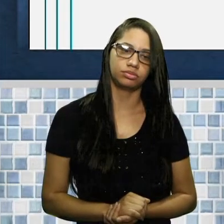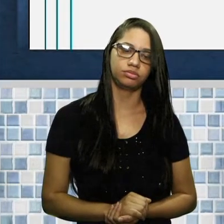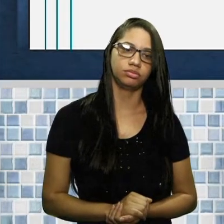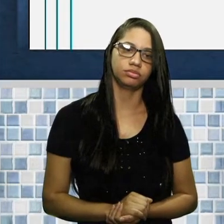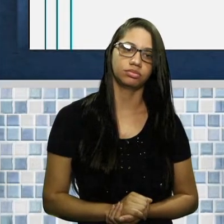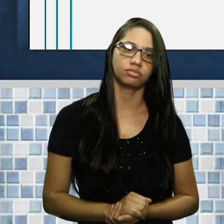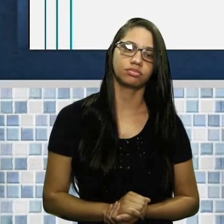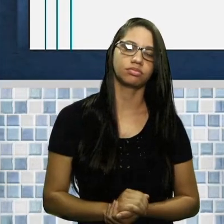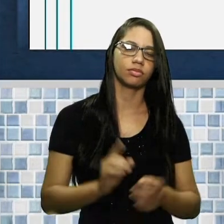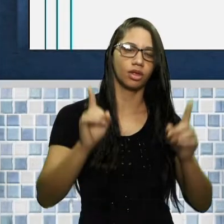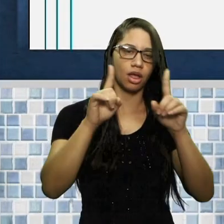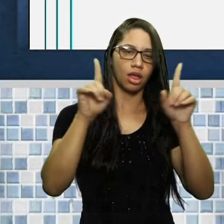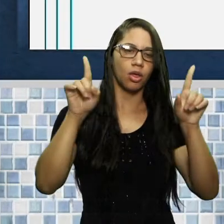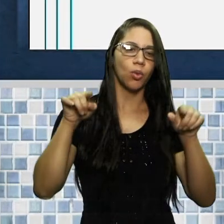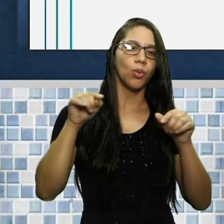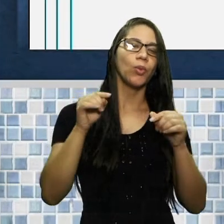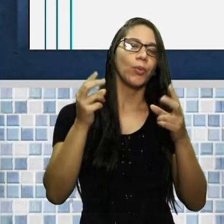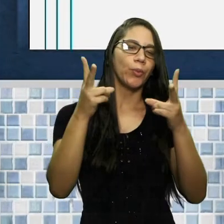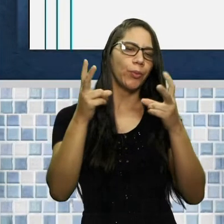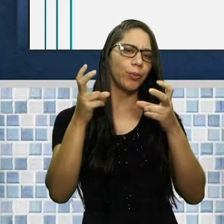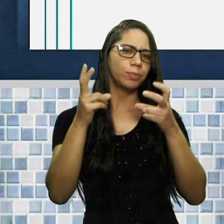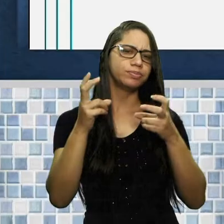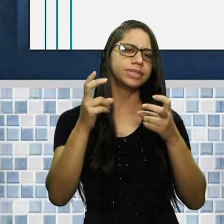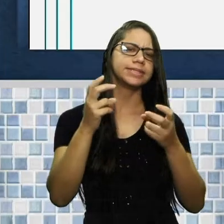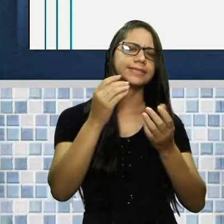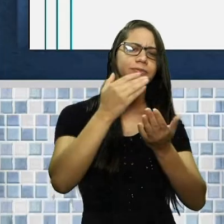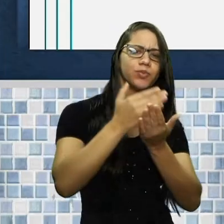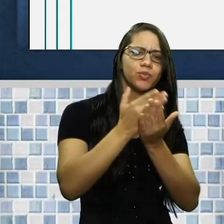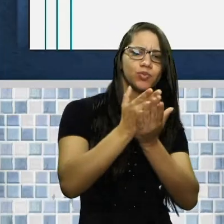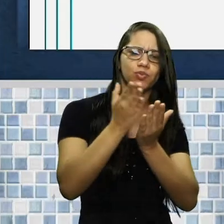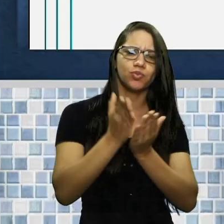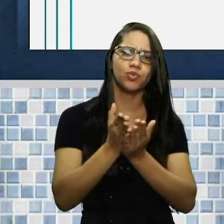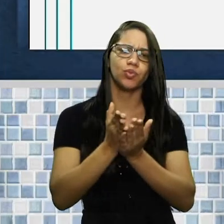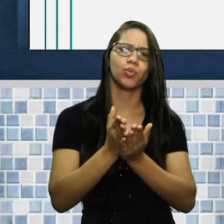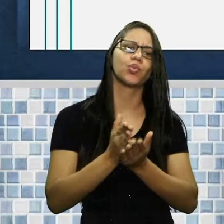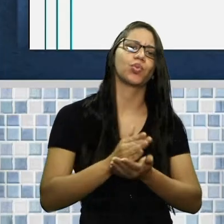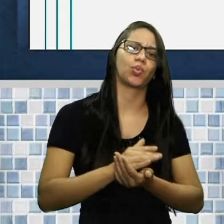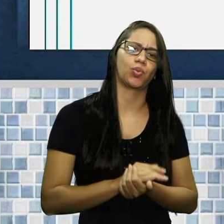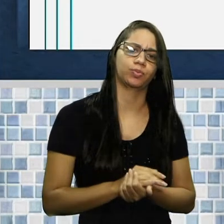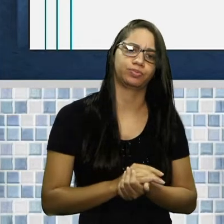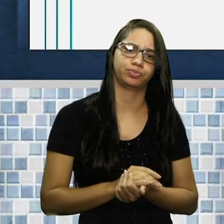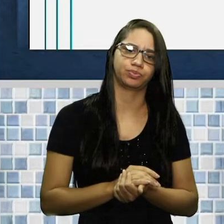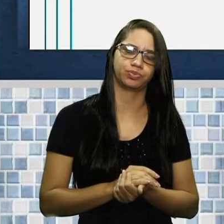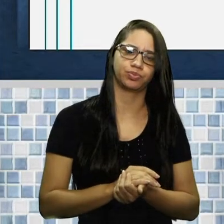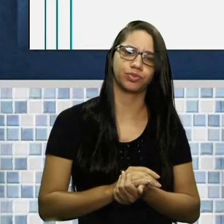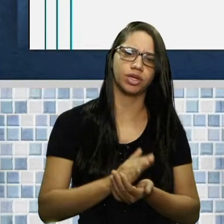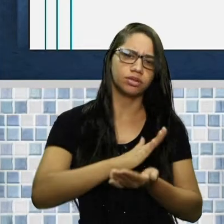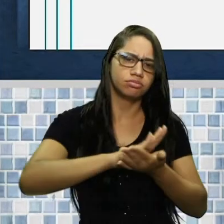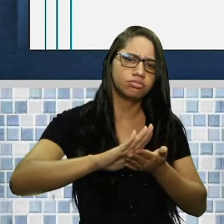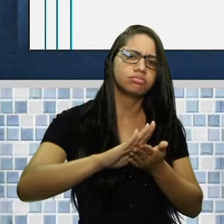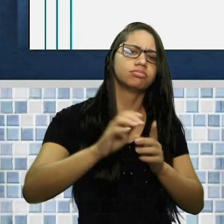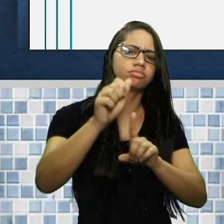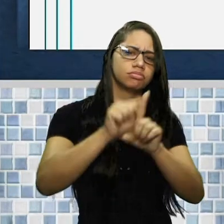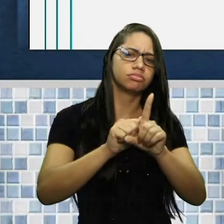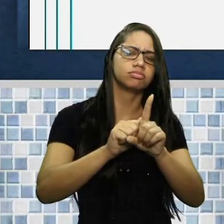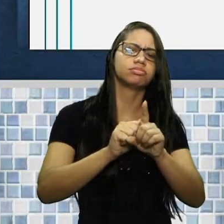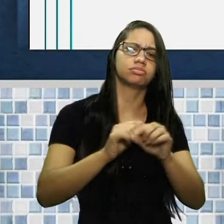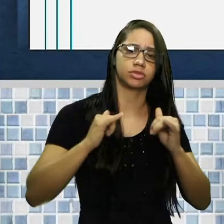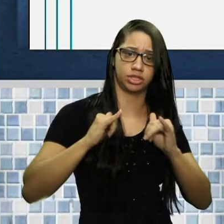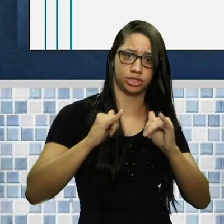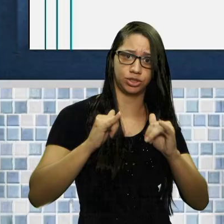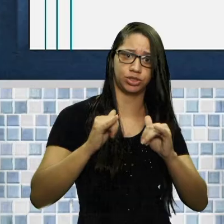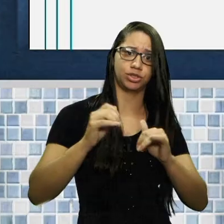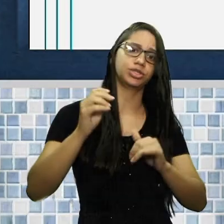quadro a distribuição de consumo mensal de energia elétrica das residências do estado de São Paulo. Na casa de